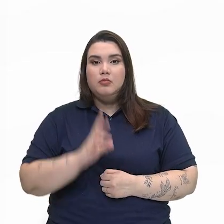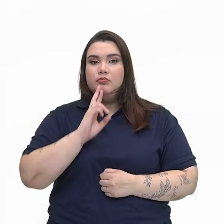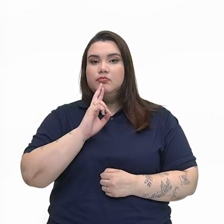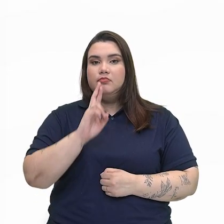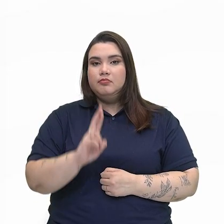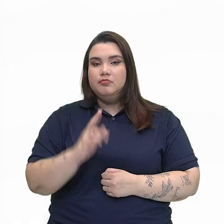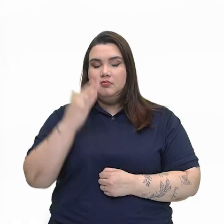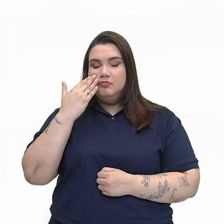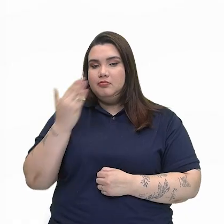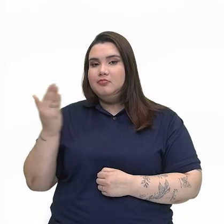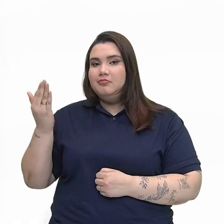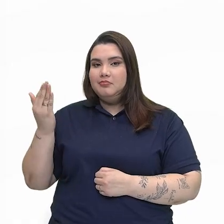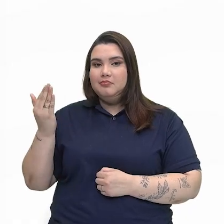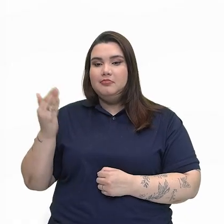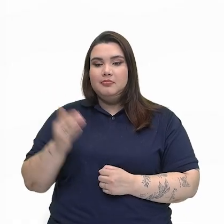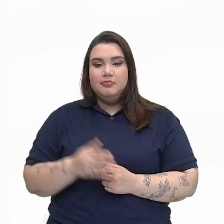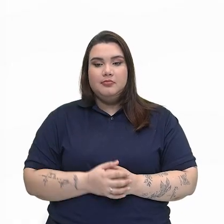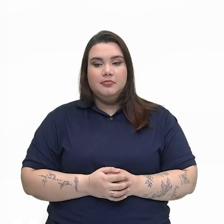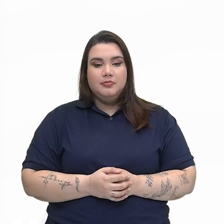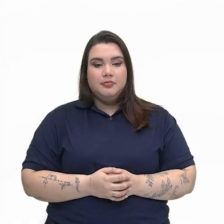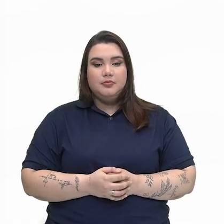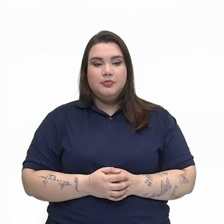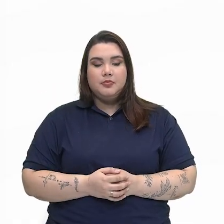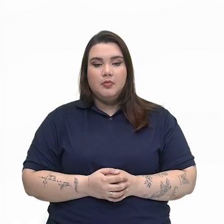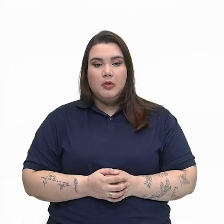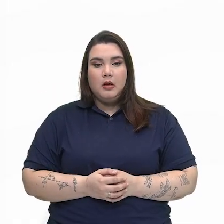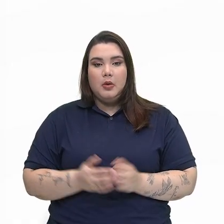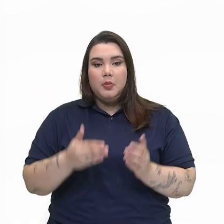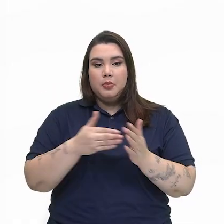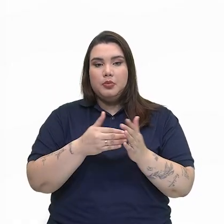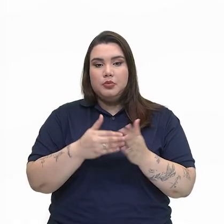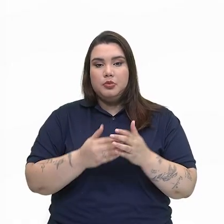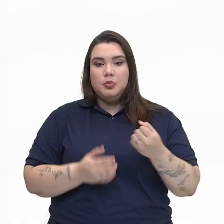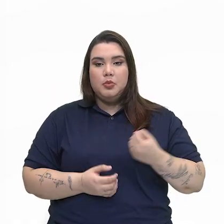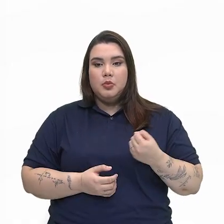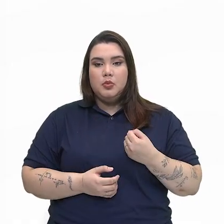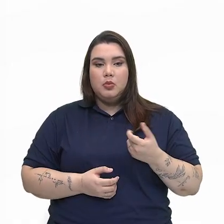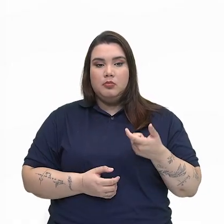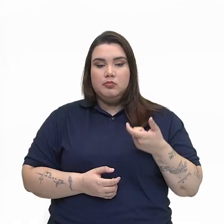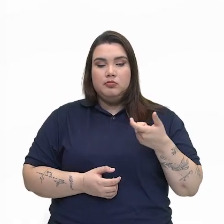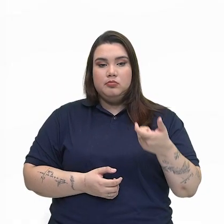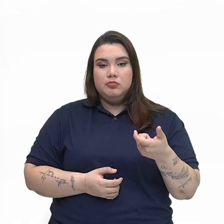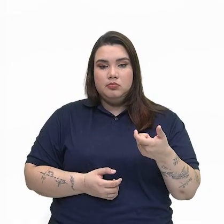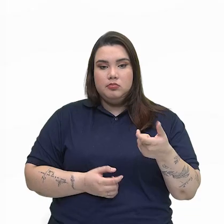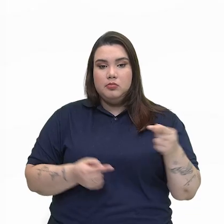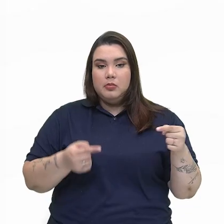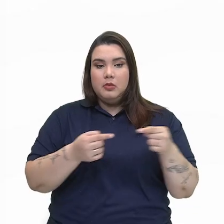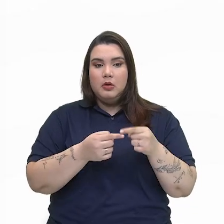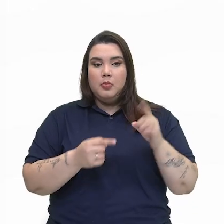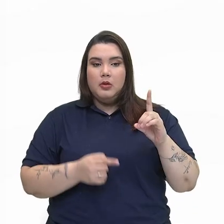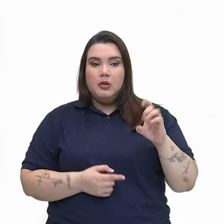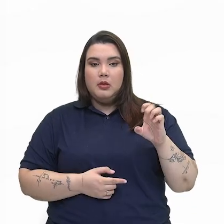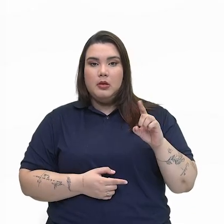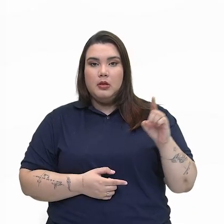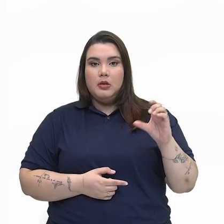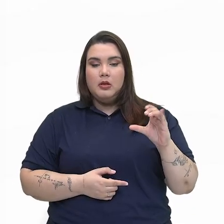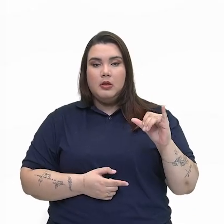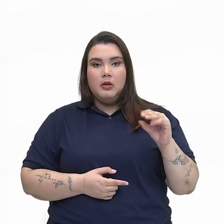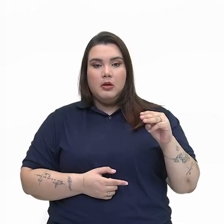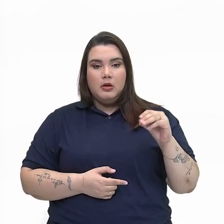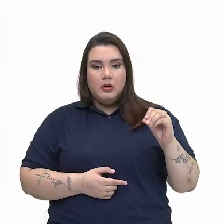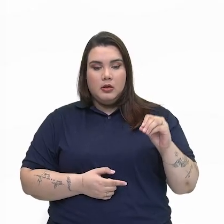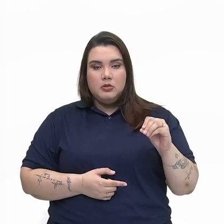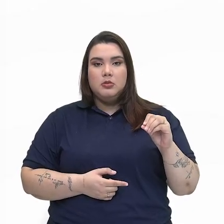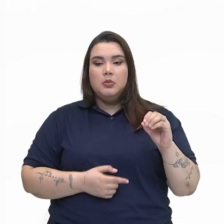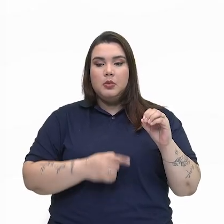nossa resolução. A última casa decimal a ser conservada é a